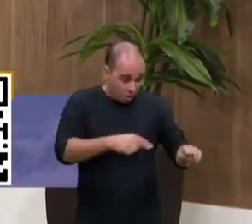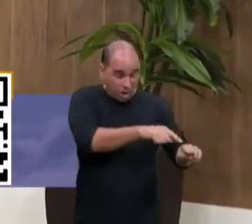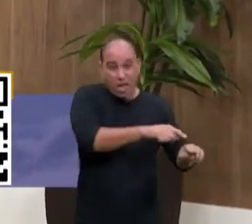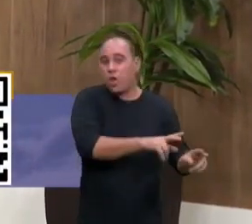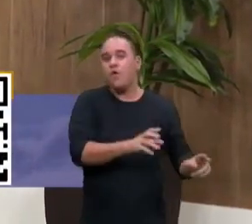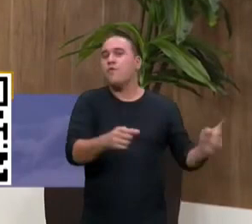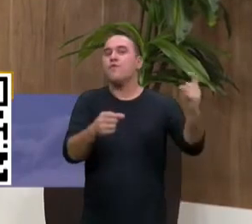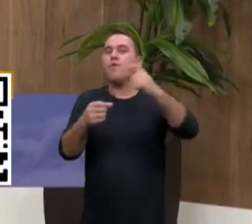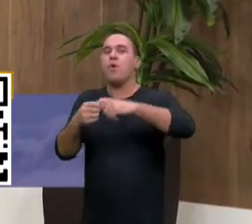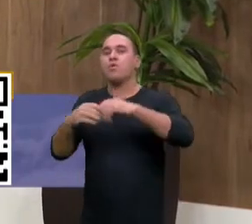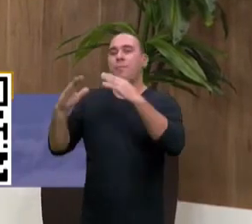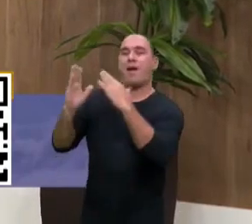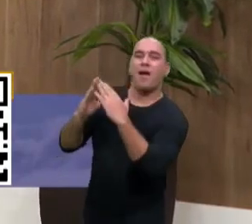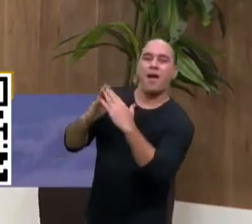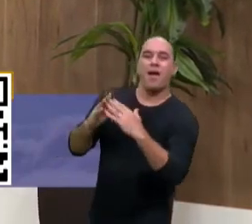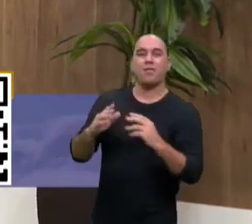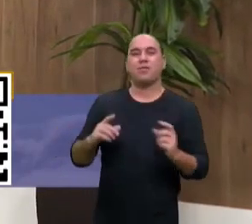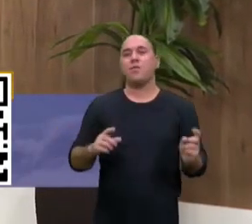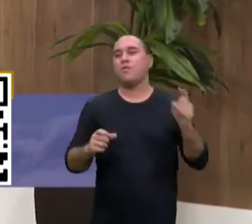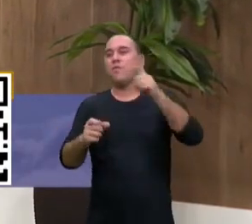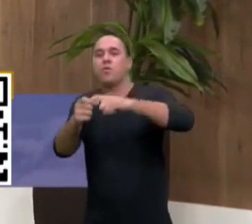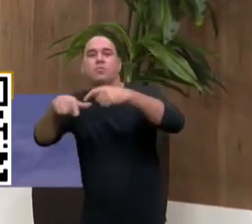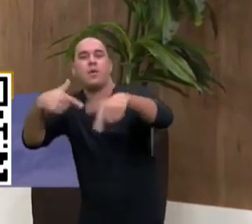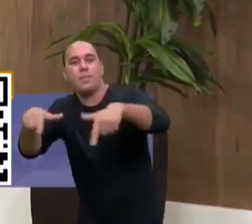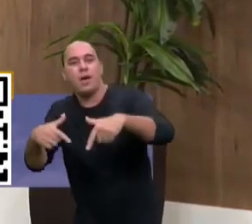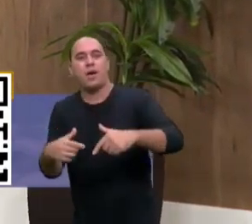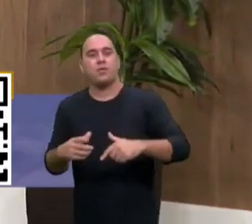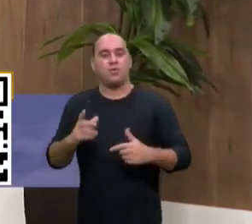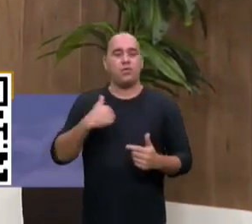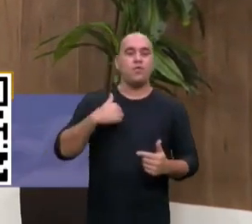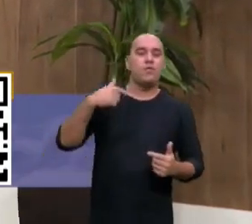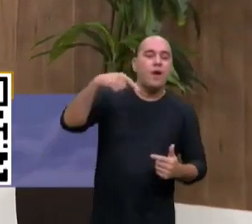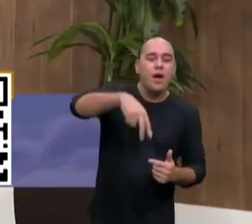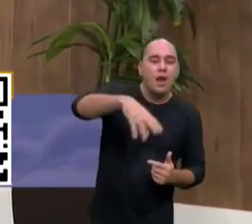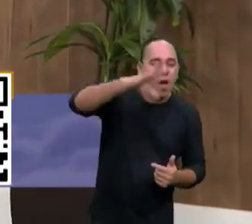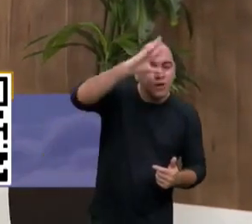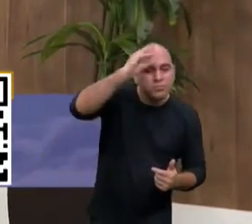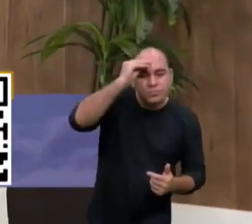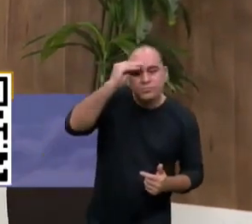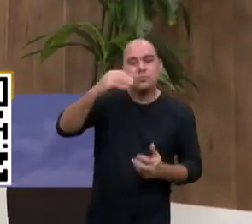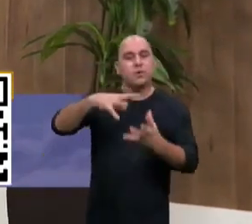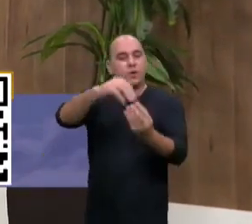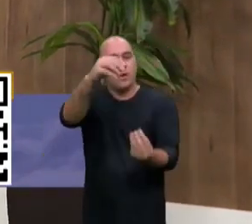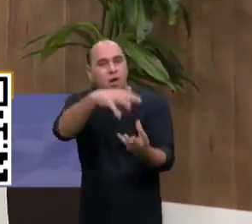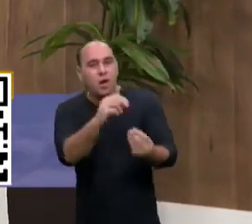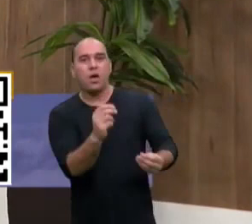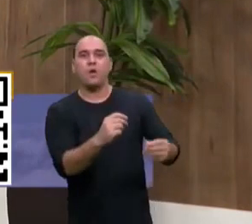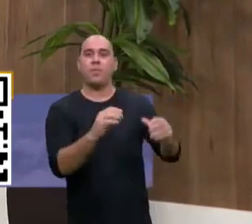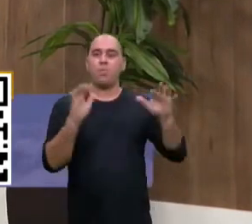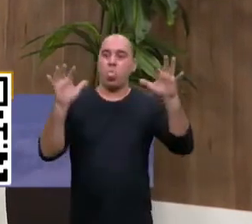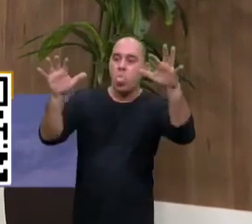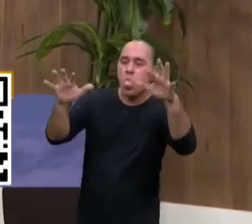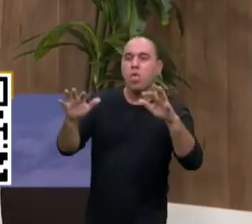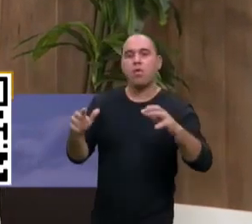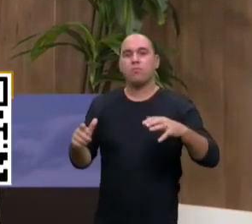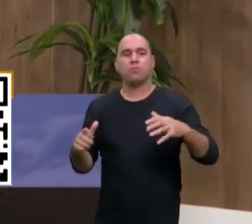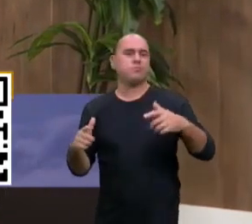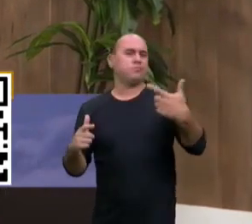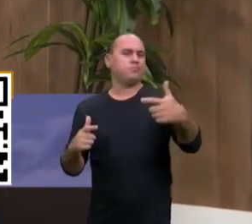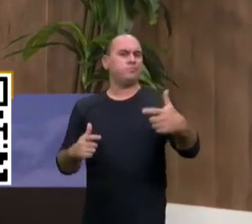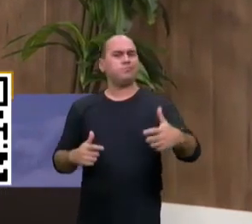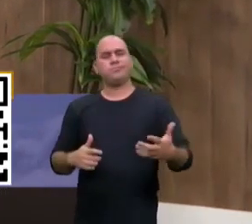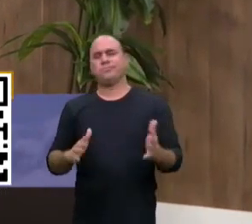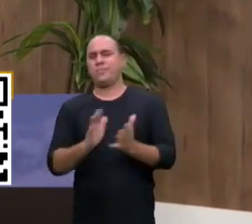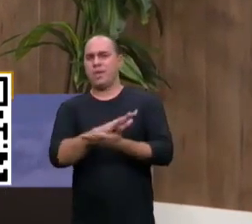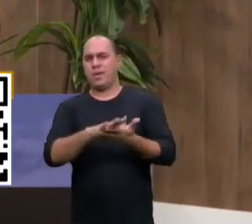casa não volta na empresa não vota no apartamento não aparece de noite não desce no centro espírita não desce numa sessão não desce no